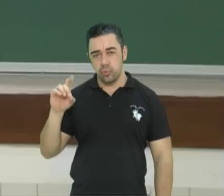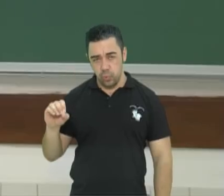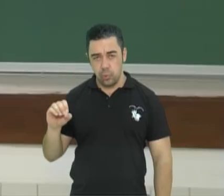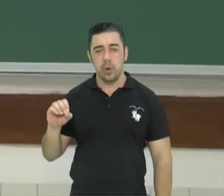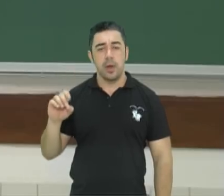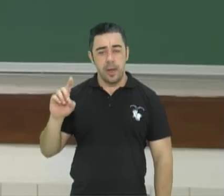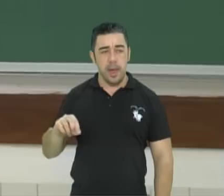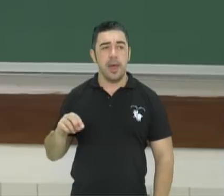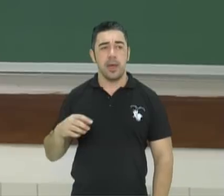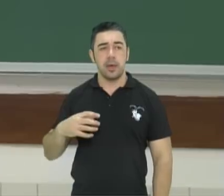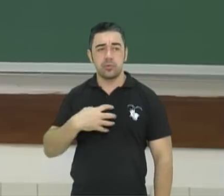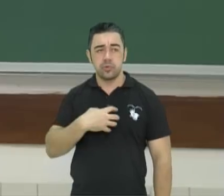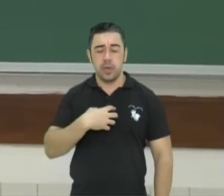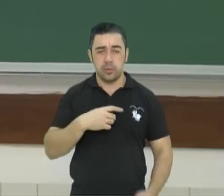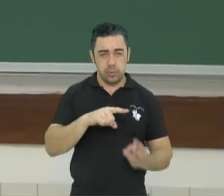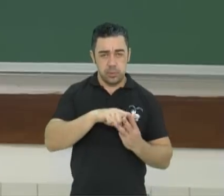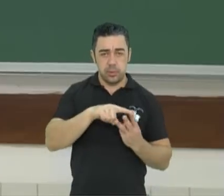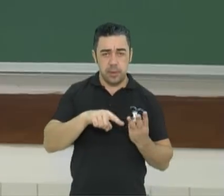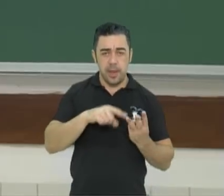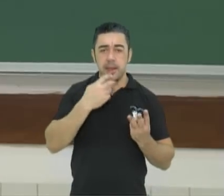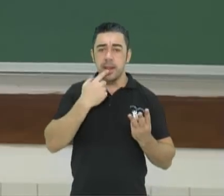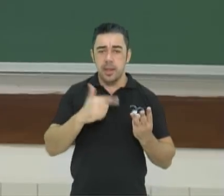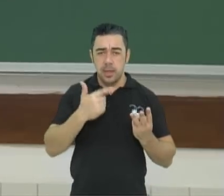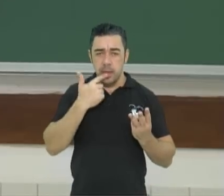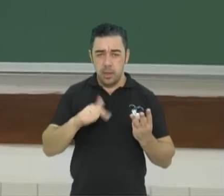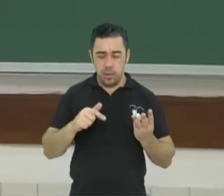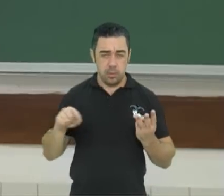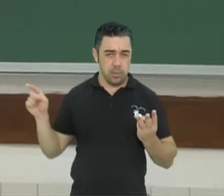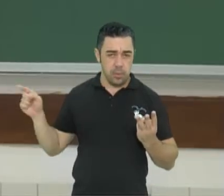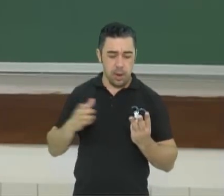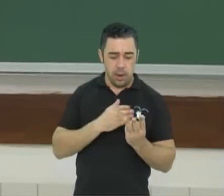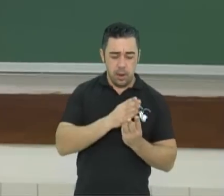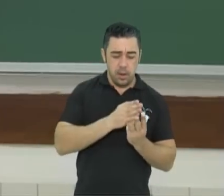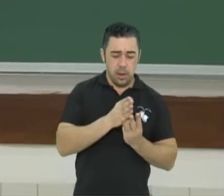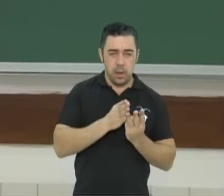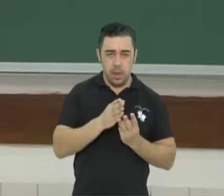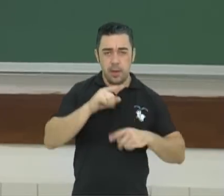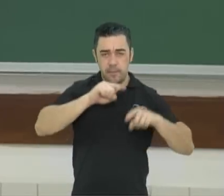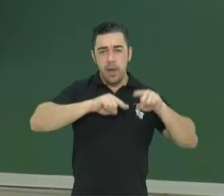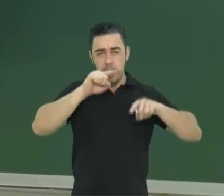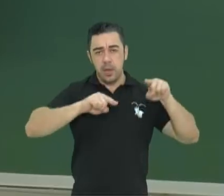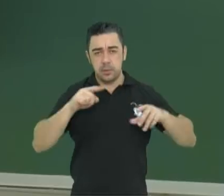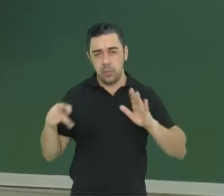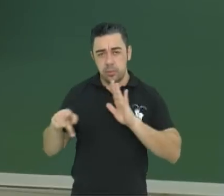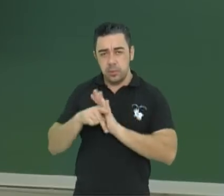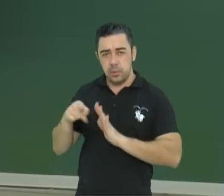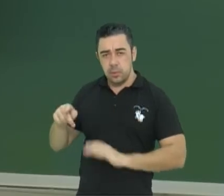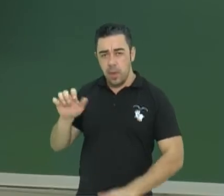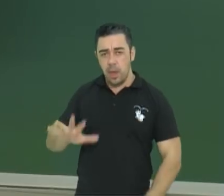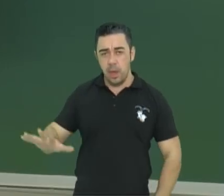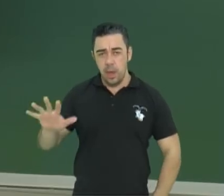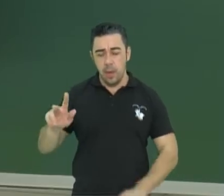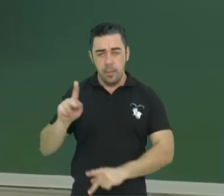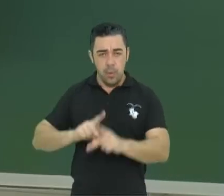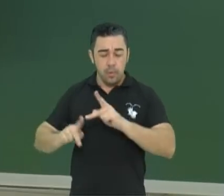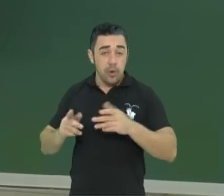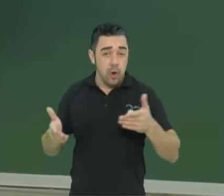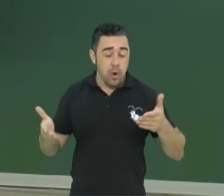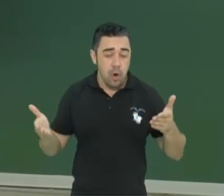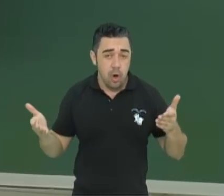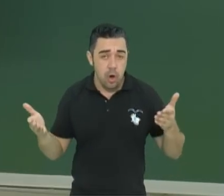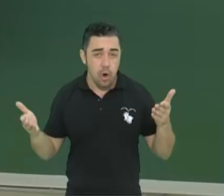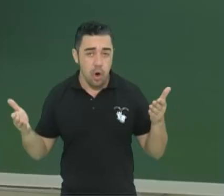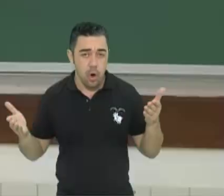trazidas aqui para o Brasil, por essa etnia banta, quando vieram para cá para serem escravizados, né? Então hoje, né, nós temos